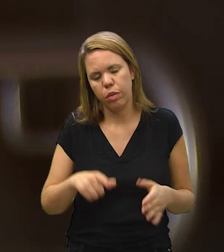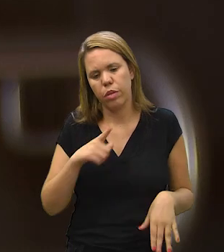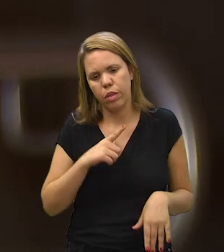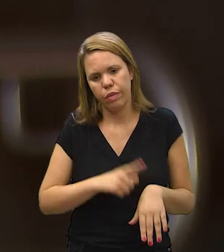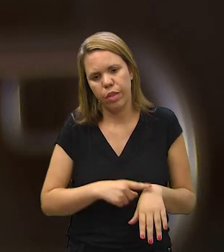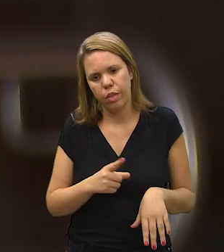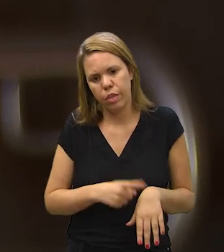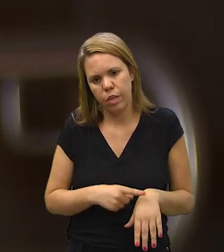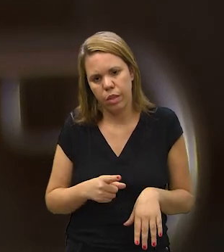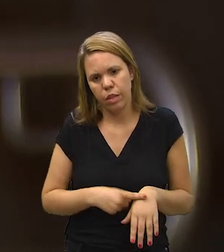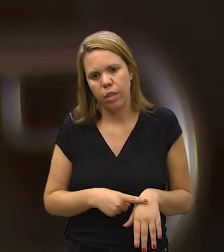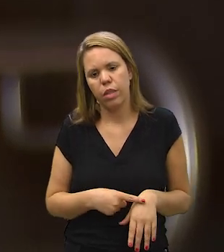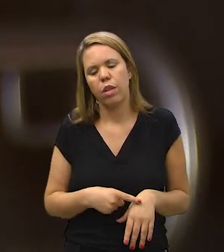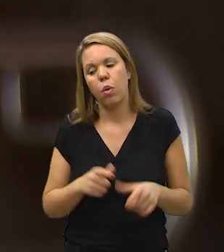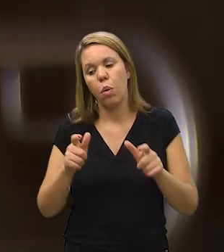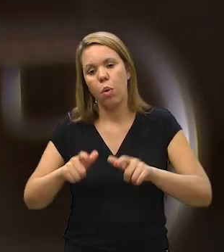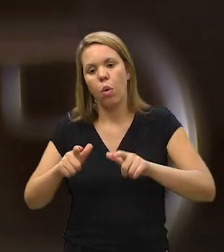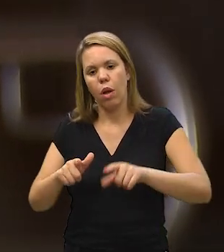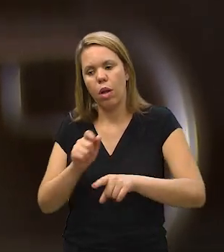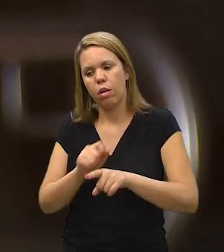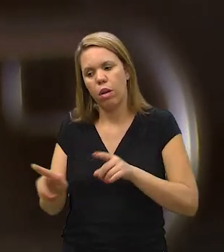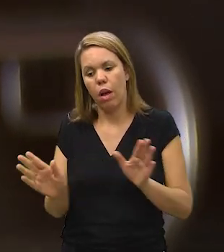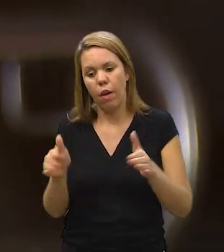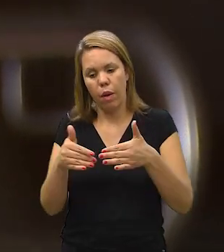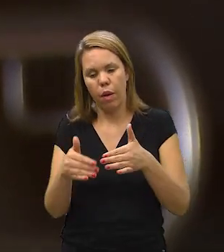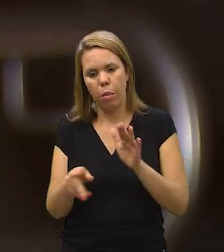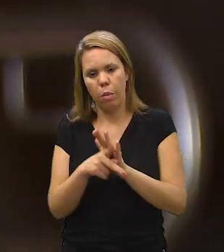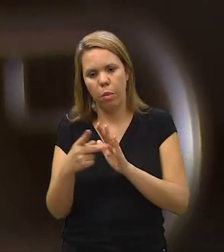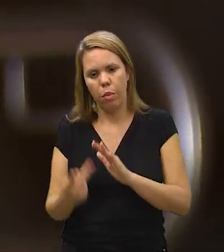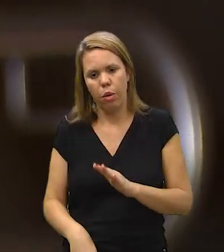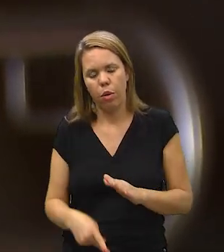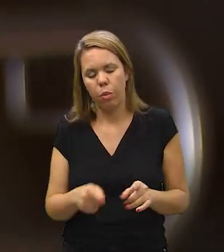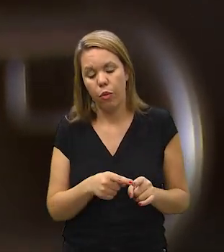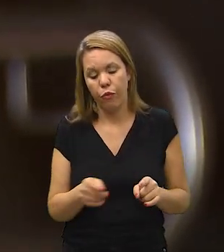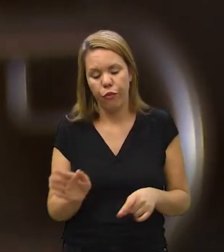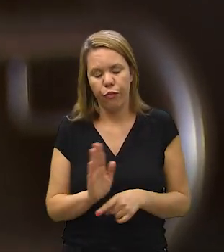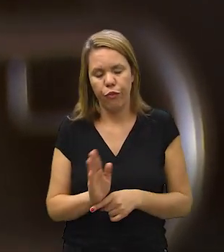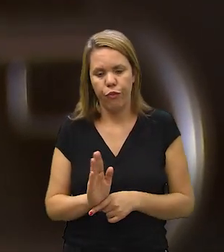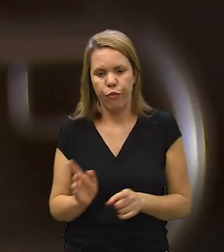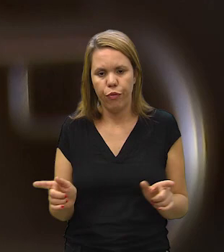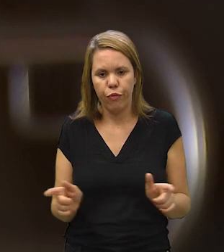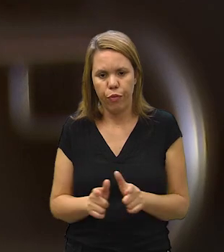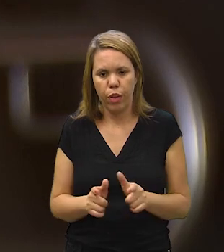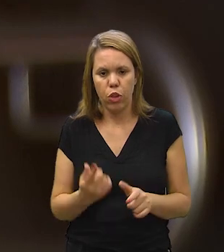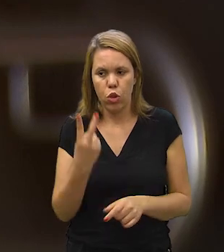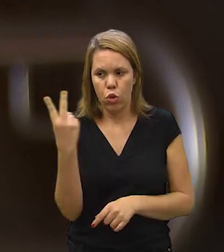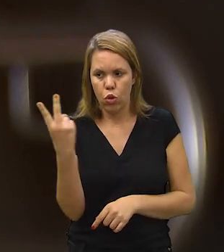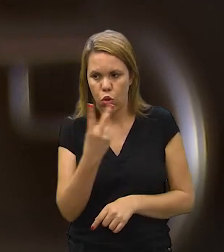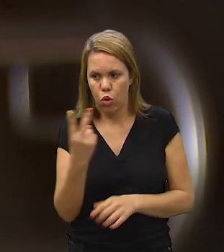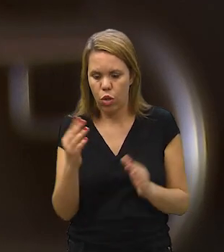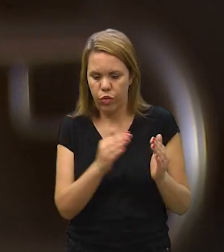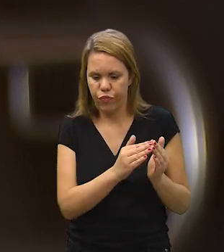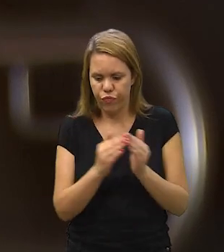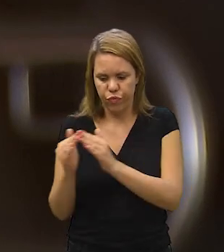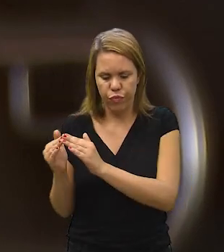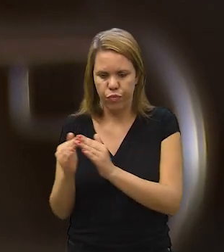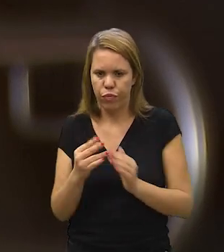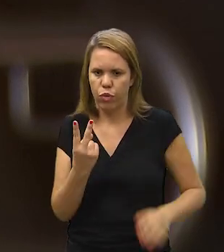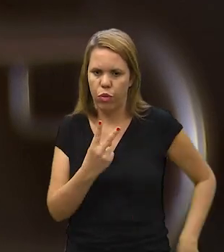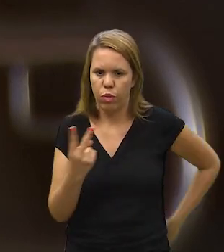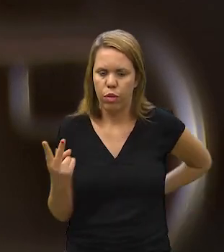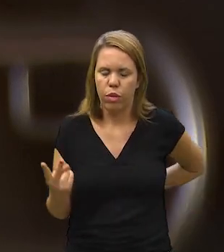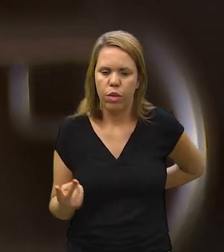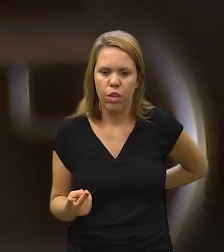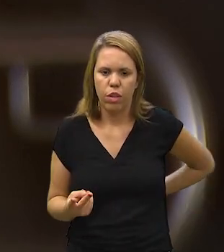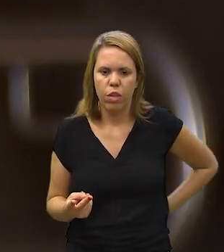tempo para procurar uma locação, a gente precisava de uma locação muito específica. Porque no curta, né, são 2 vizinhos, né,